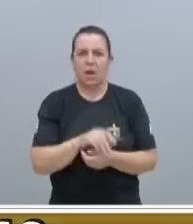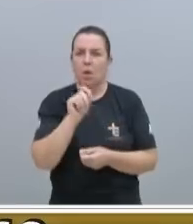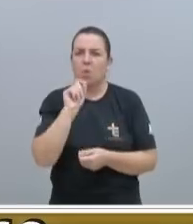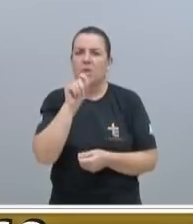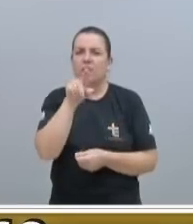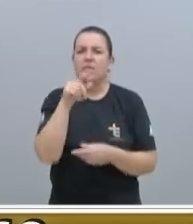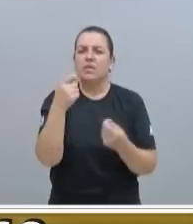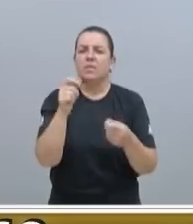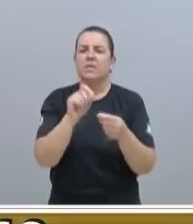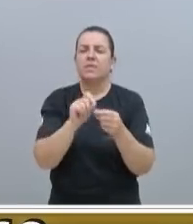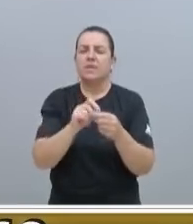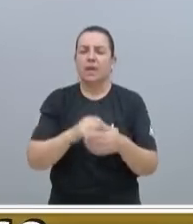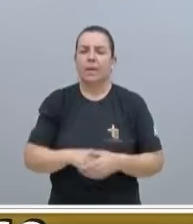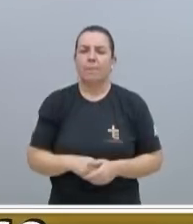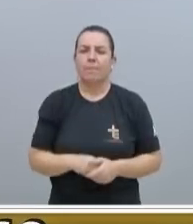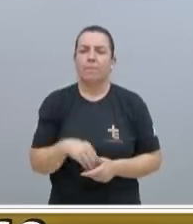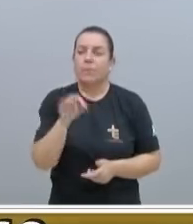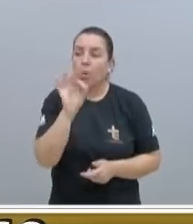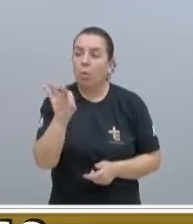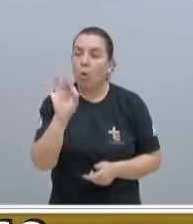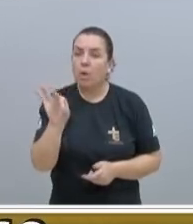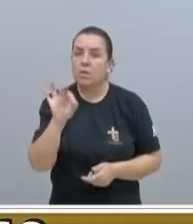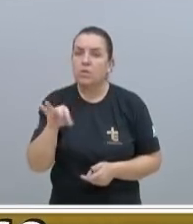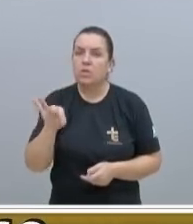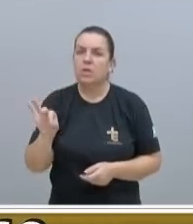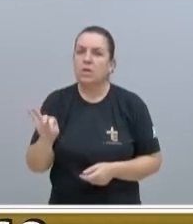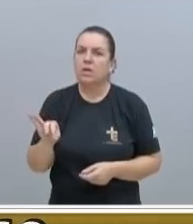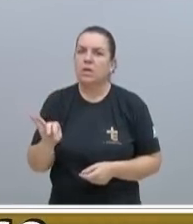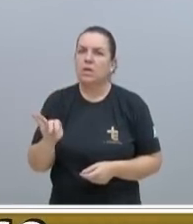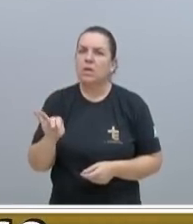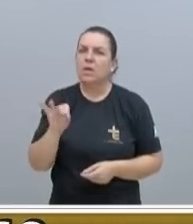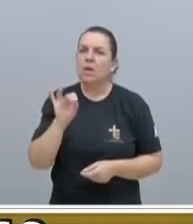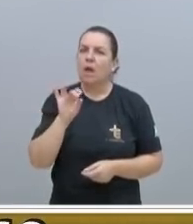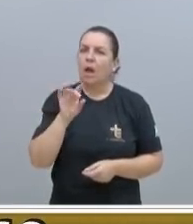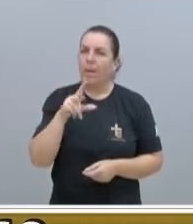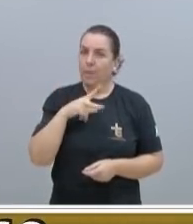correção e de que forma a sós